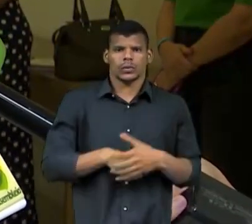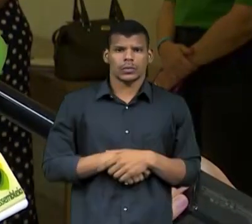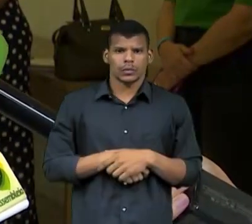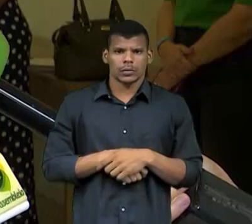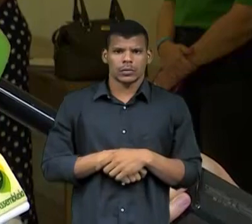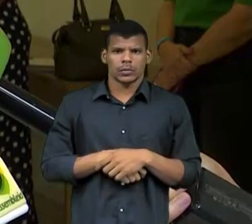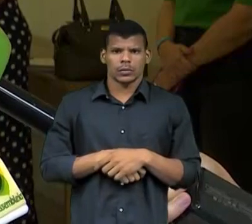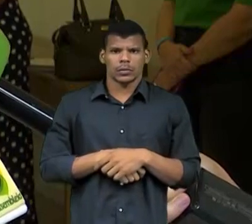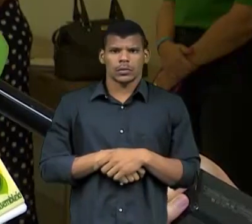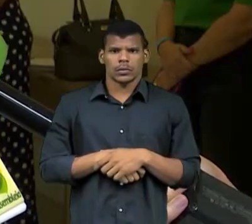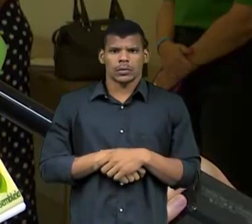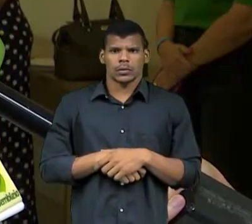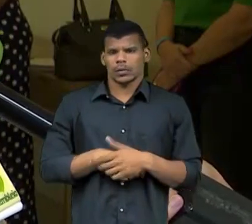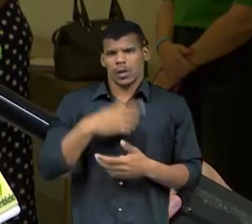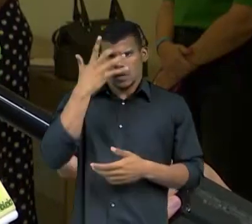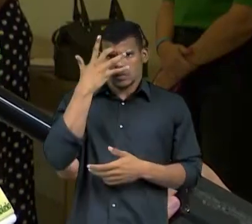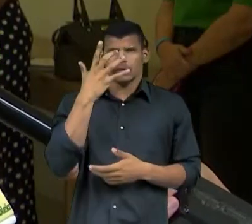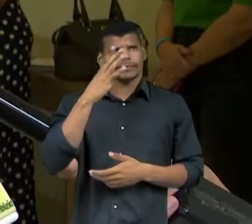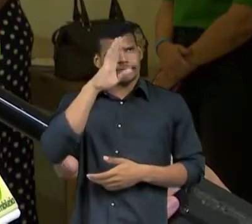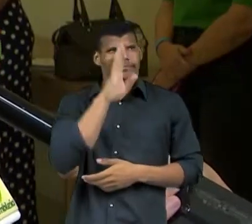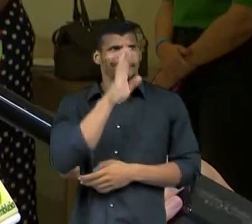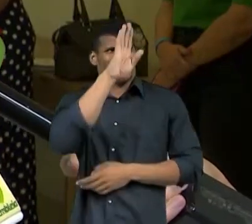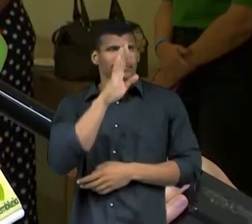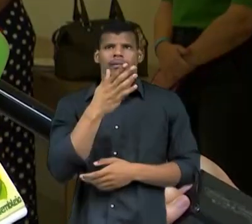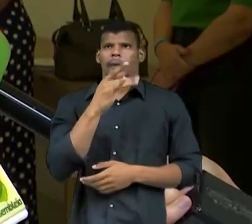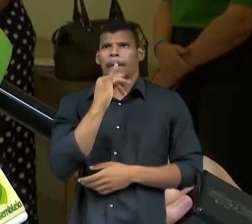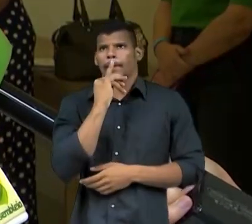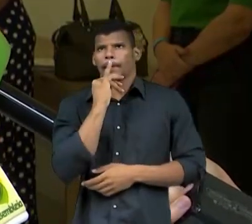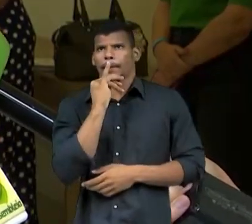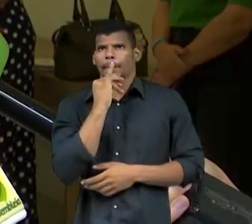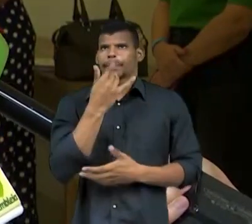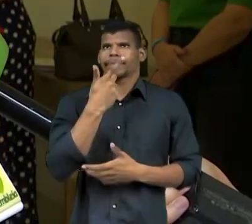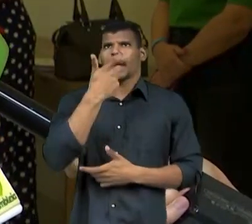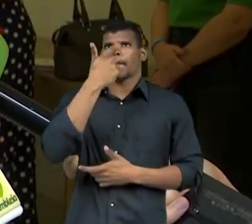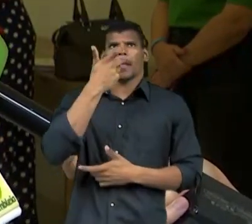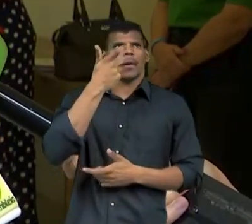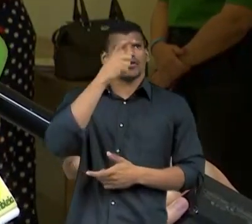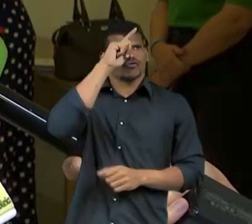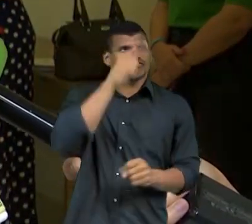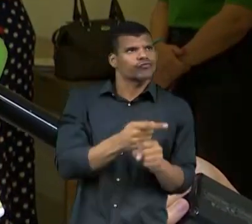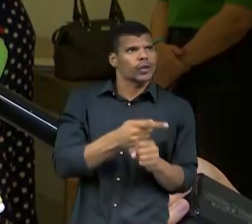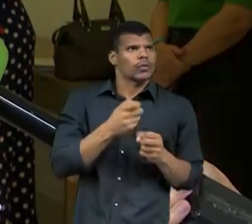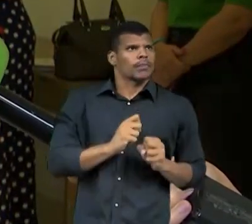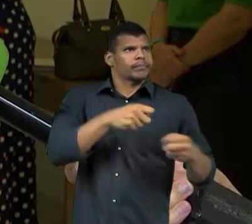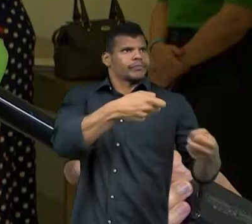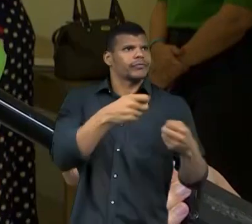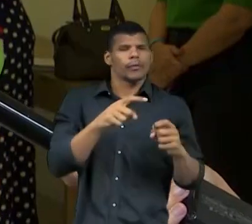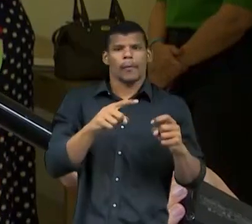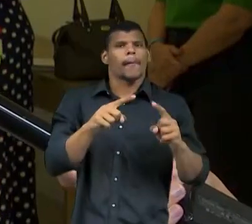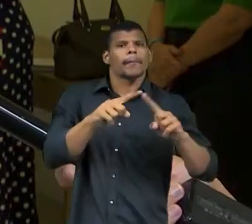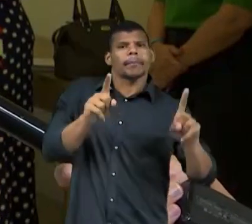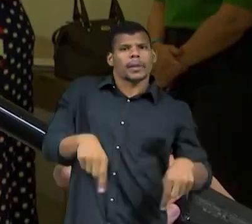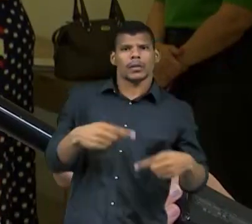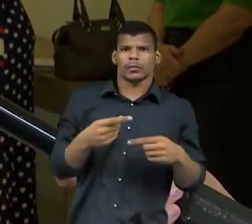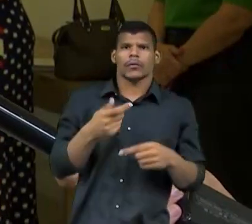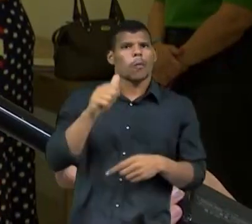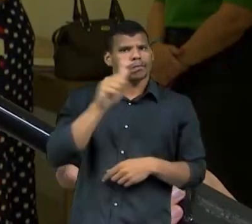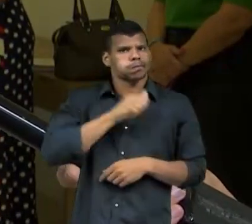execução, né, esses gestores que se dedicaram para que esse plano tivesse já